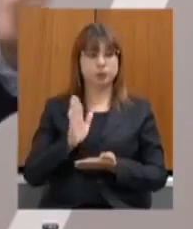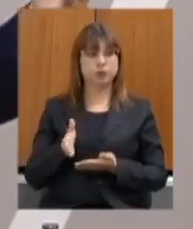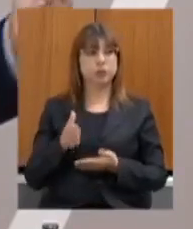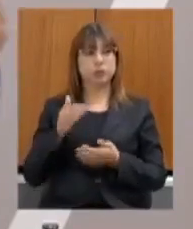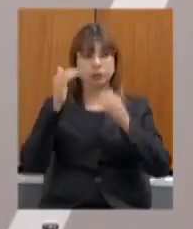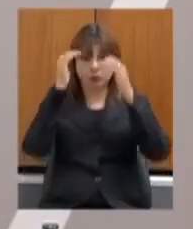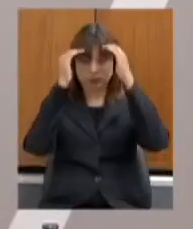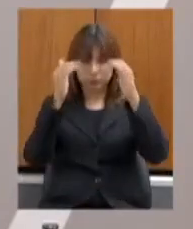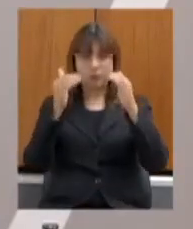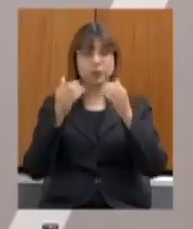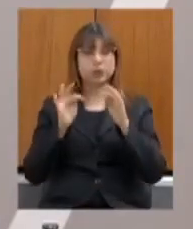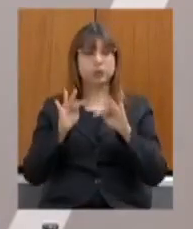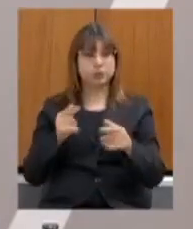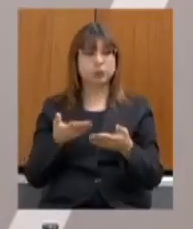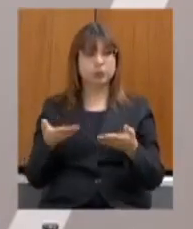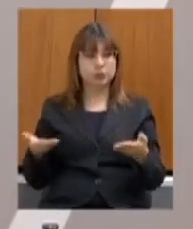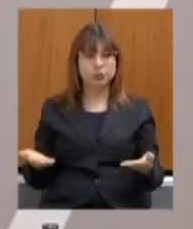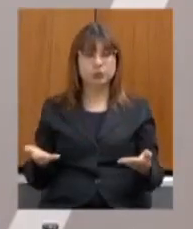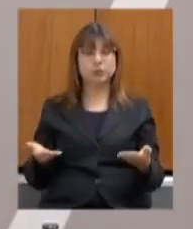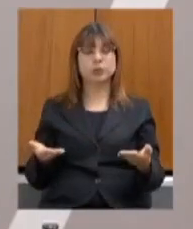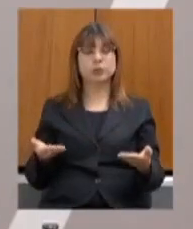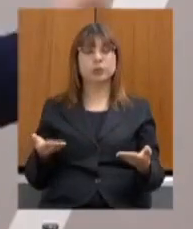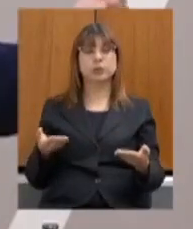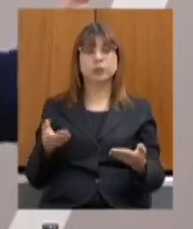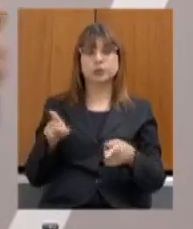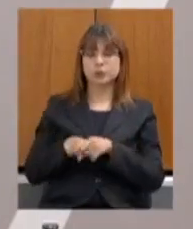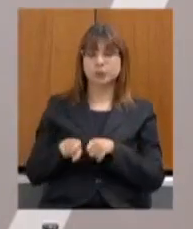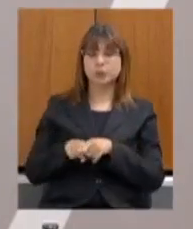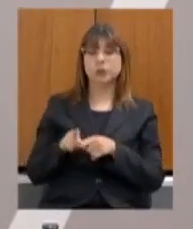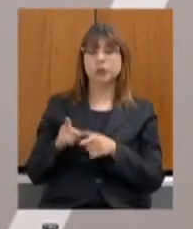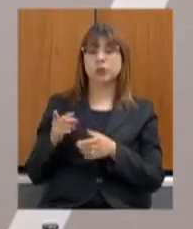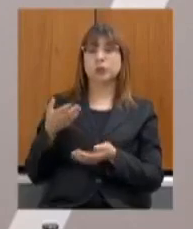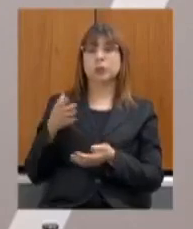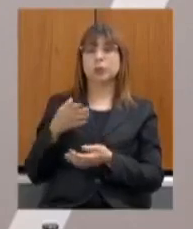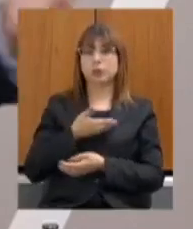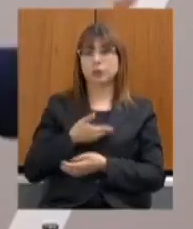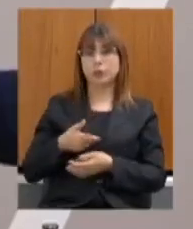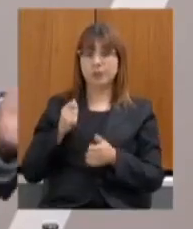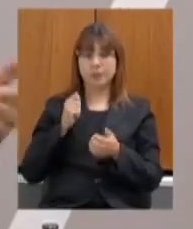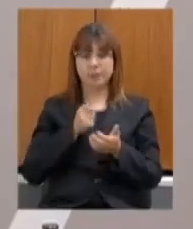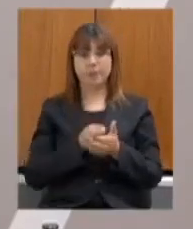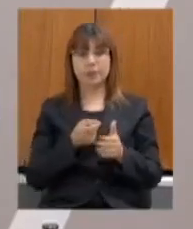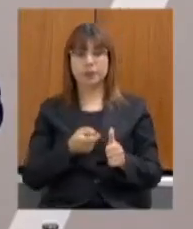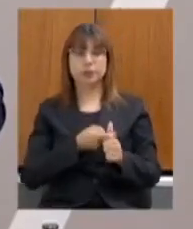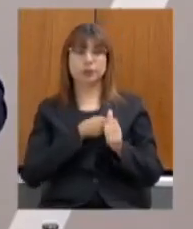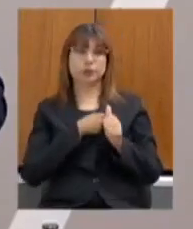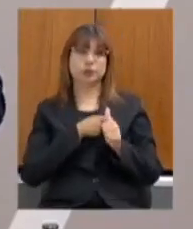respeita a todos, um governo que paga suas dívidas, independente